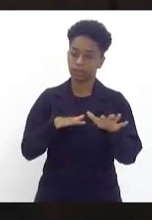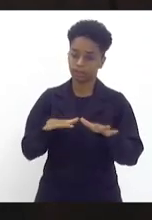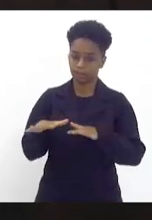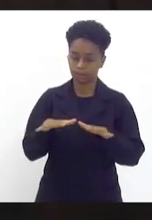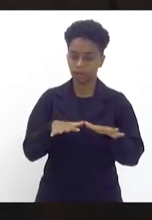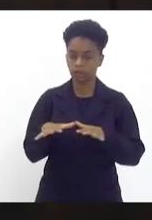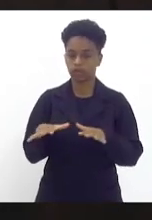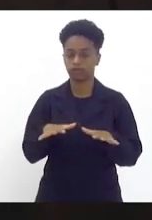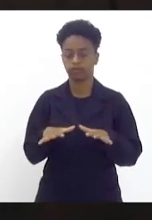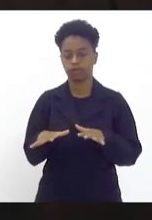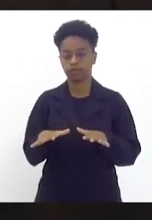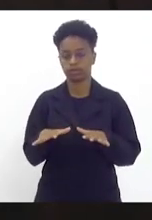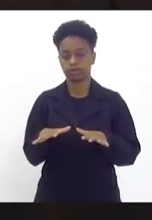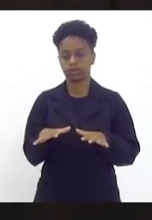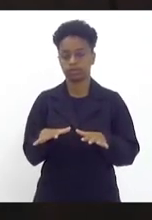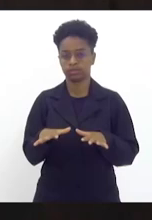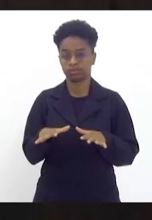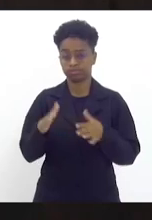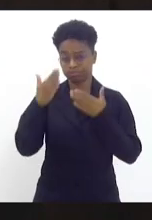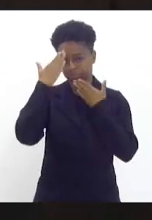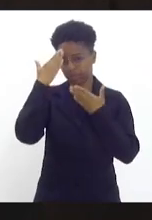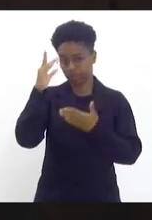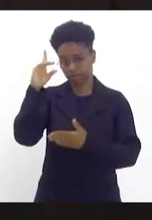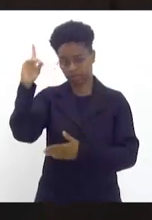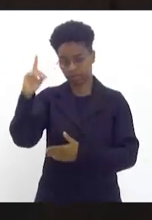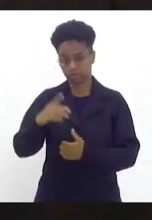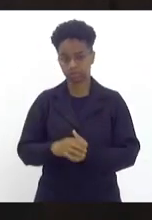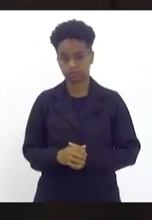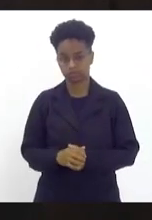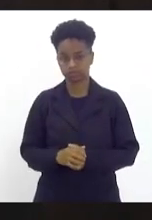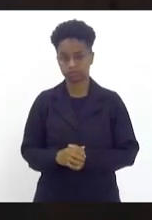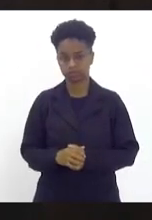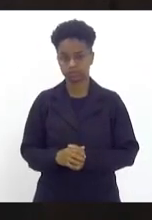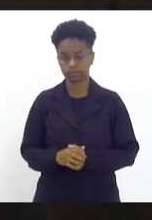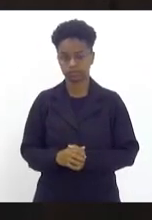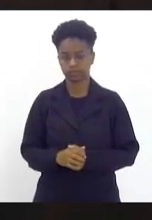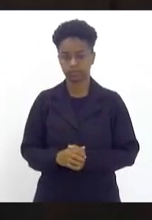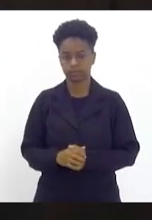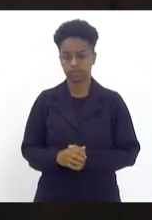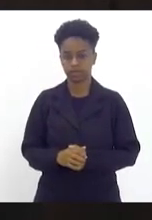né, com a graça de Deus, né,